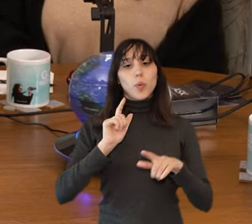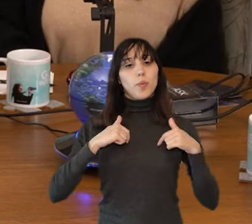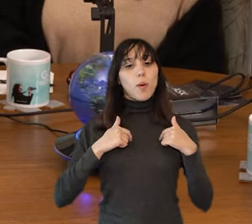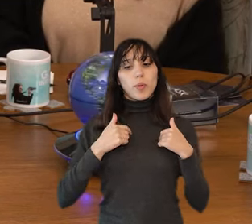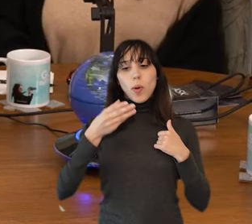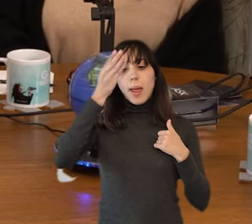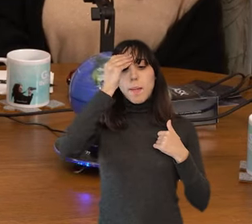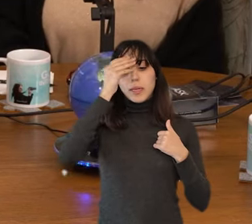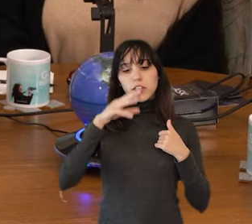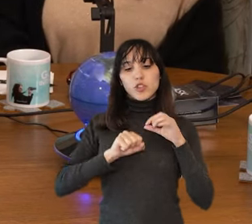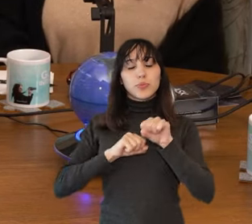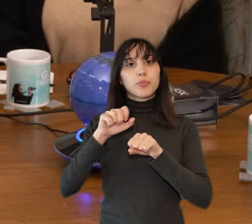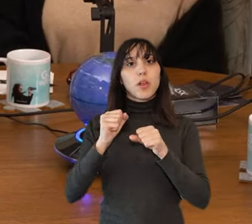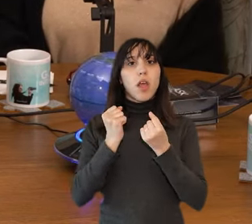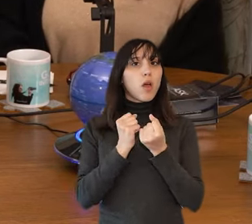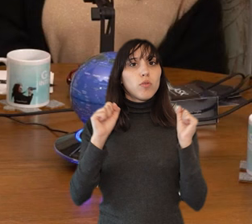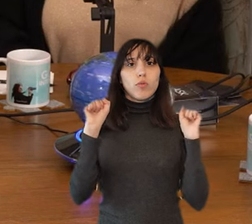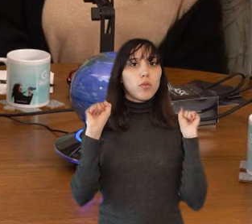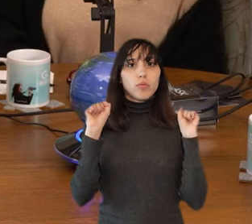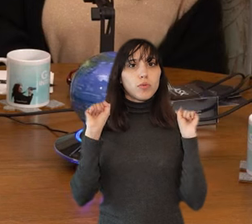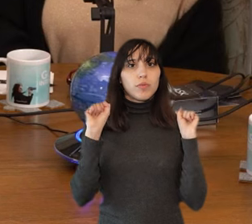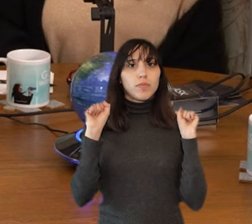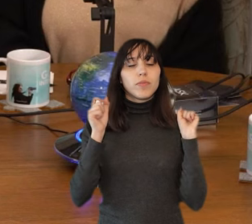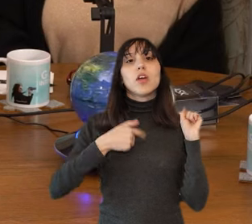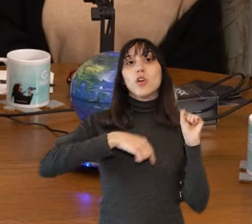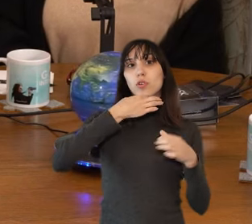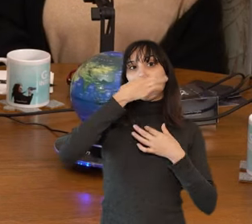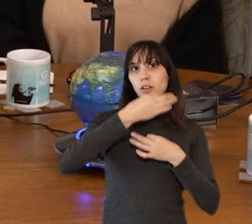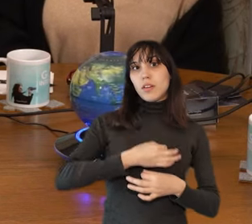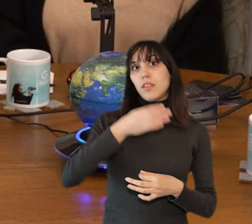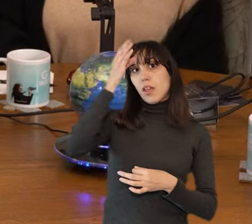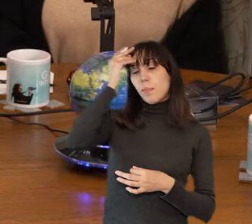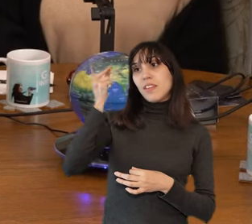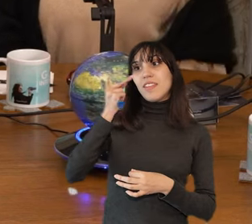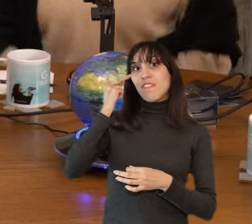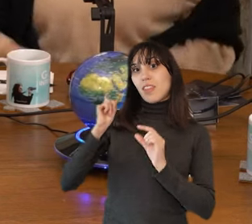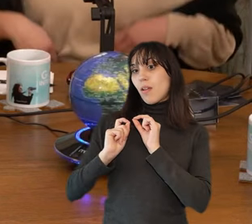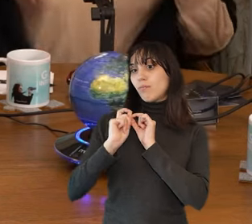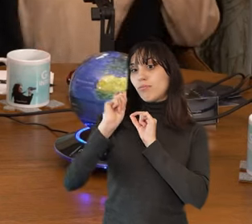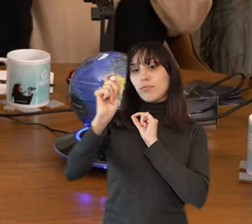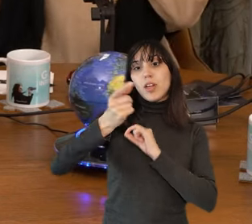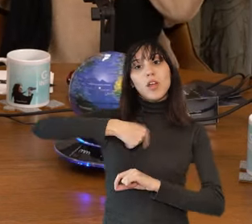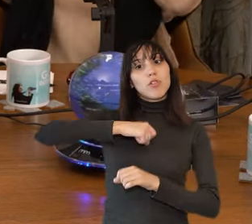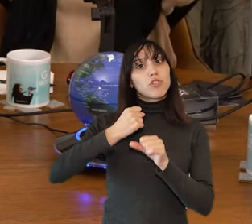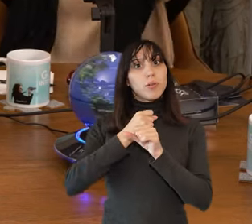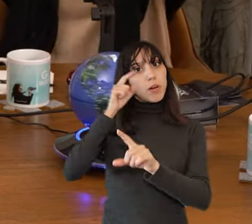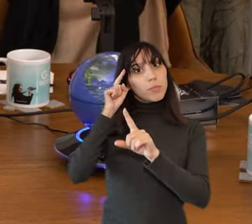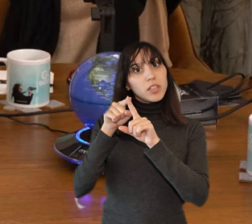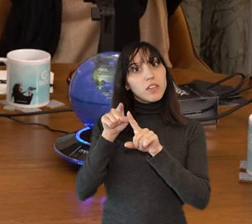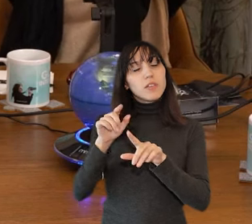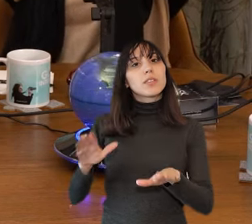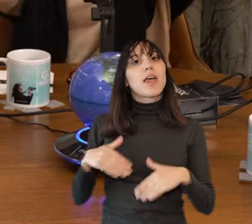aprendiz eh autónomo não é portanto Nós acreditamos a aprendizagem ao longo da vida e nós trabalhamos para que isso aconteça ou seja